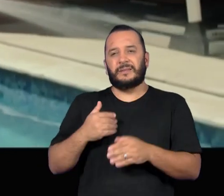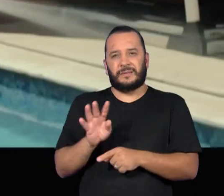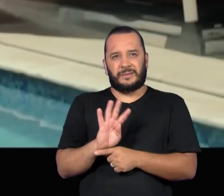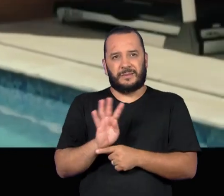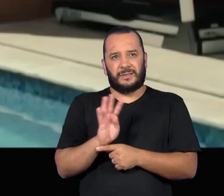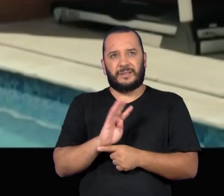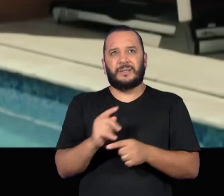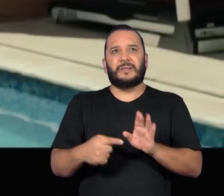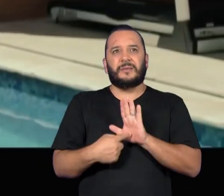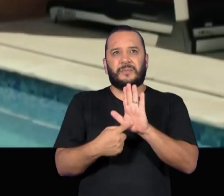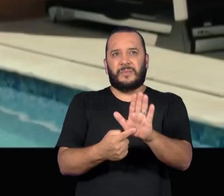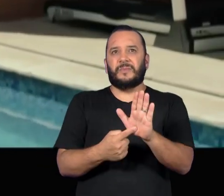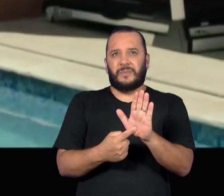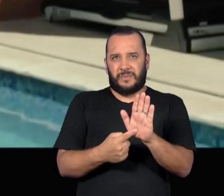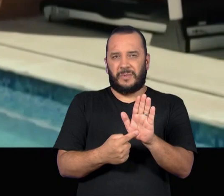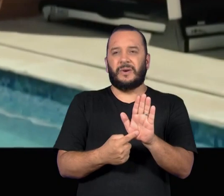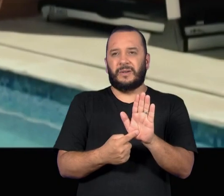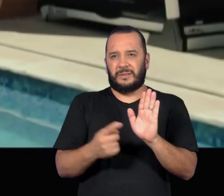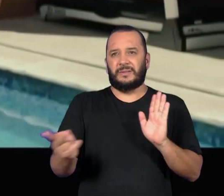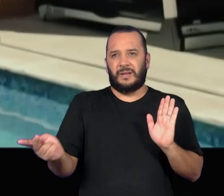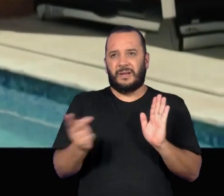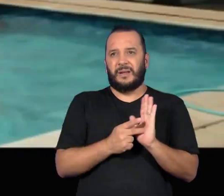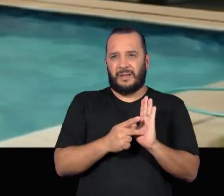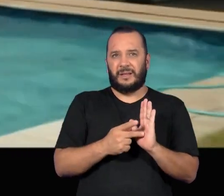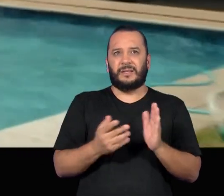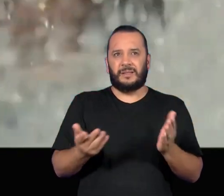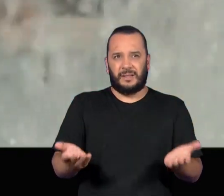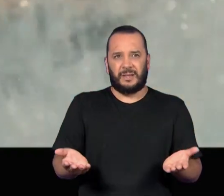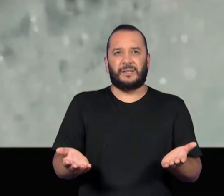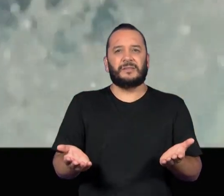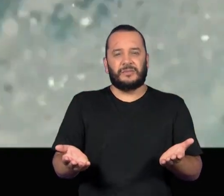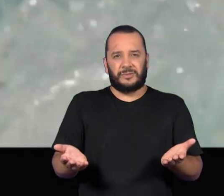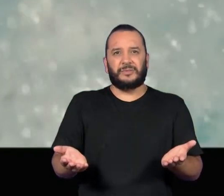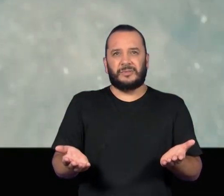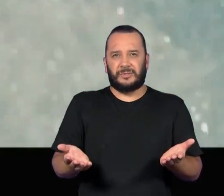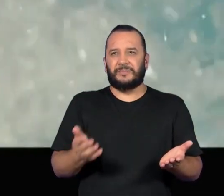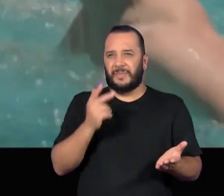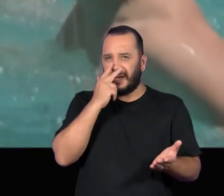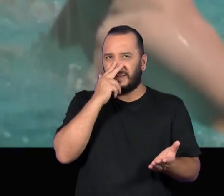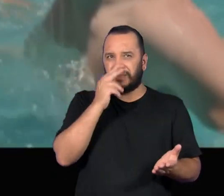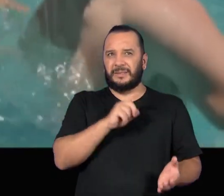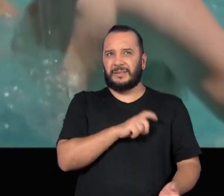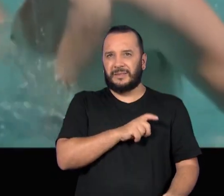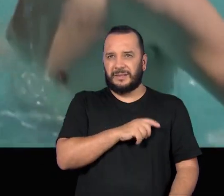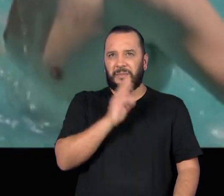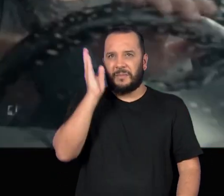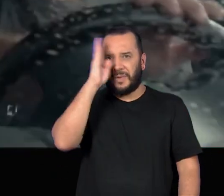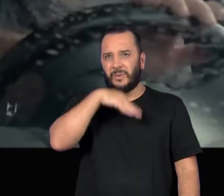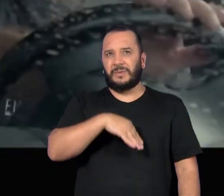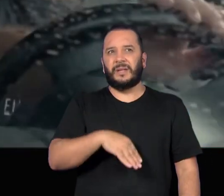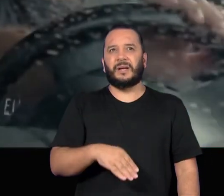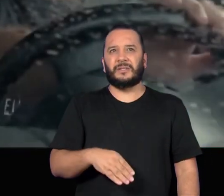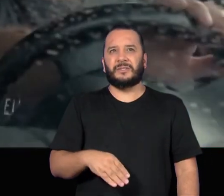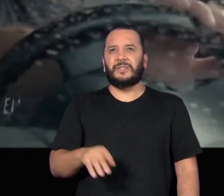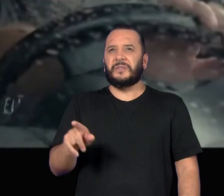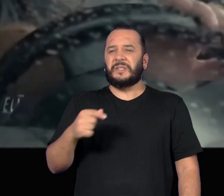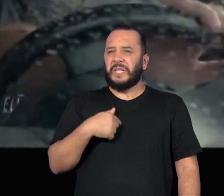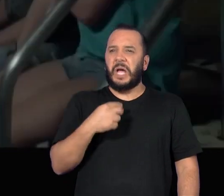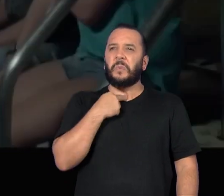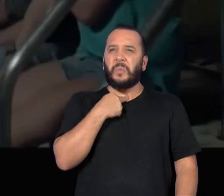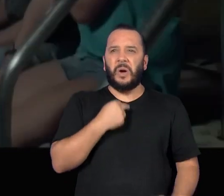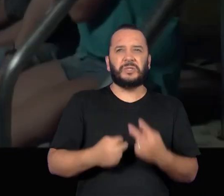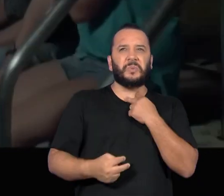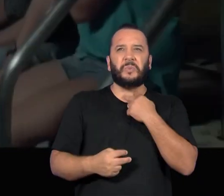retrata essa realidade com muita crueldade. Você onde é que tu aprendeu essas coisas? Fica falando, não pode isso, não